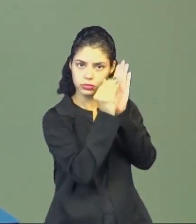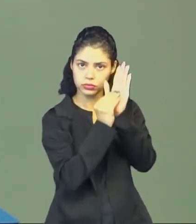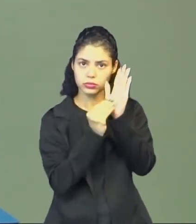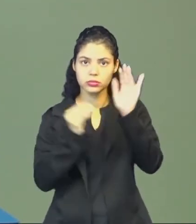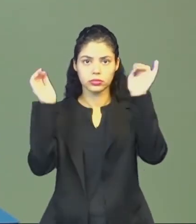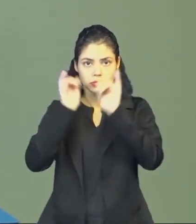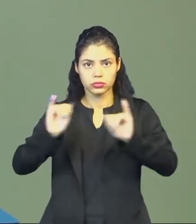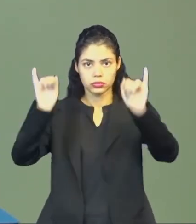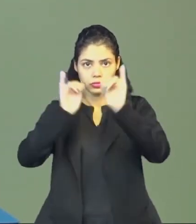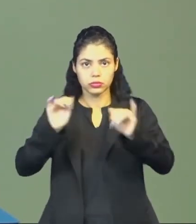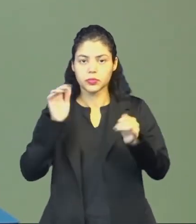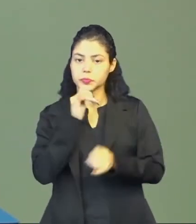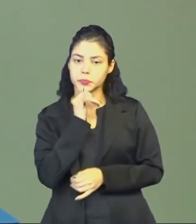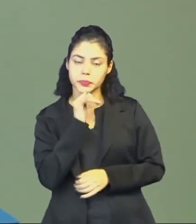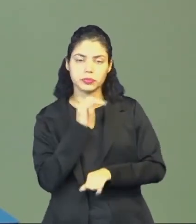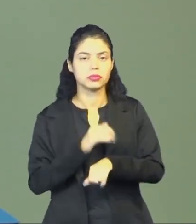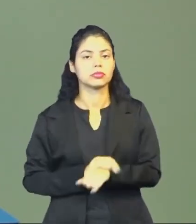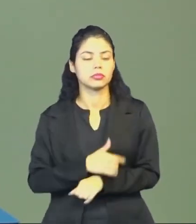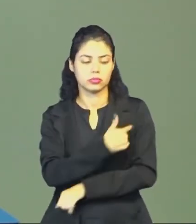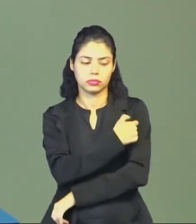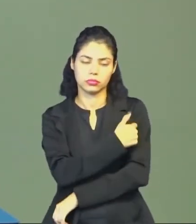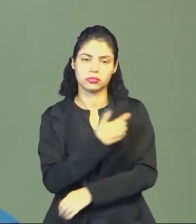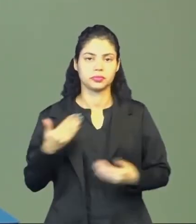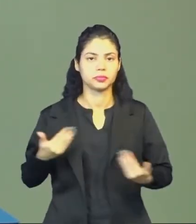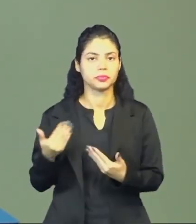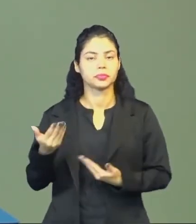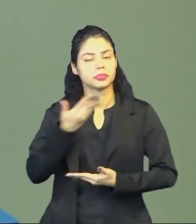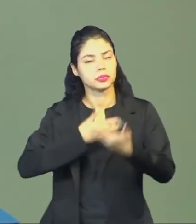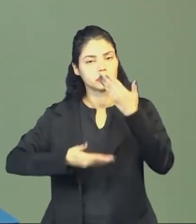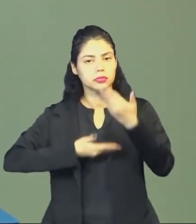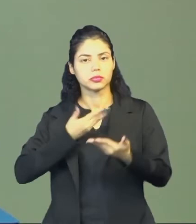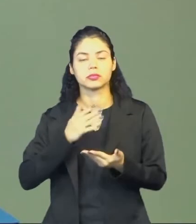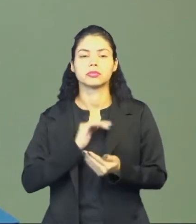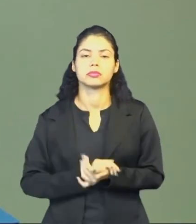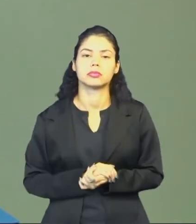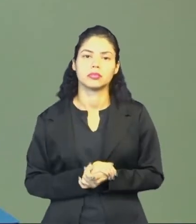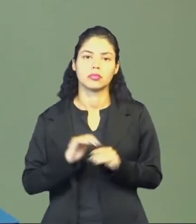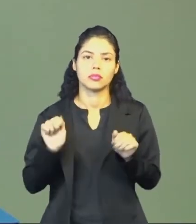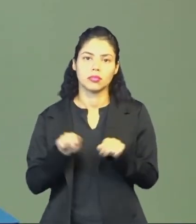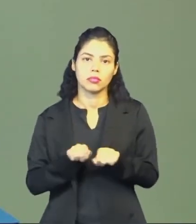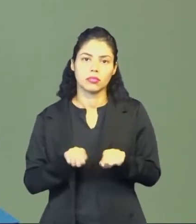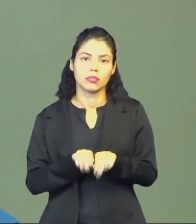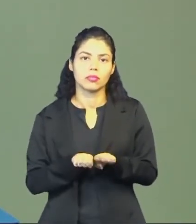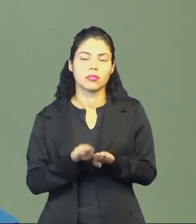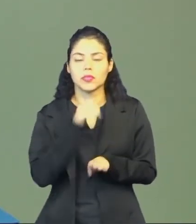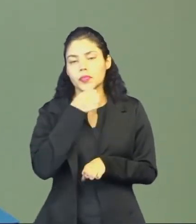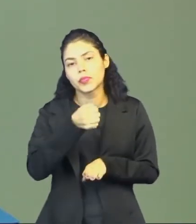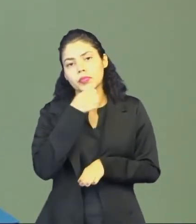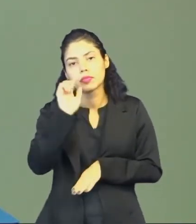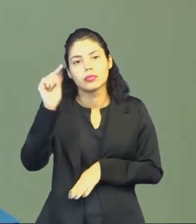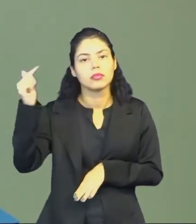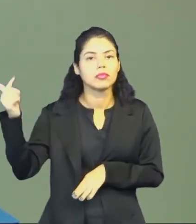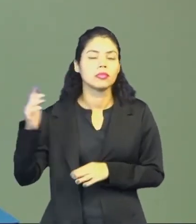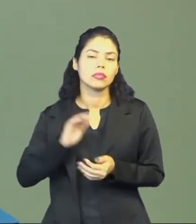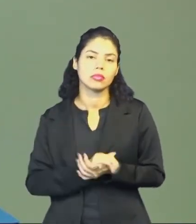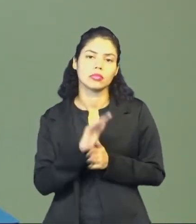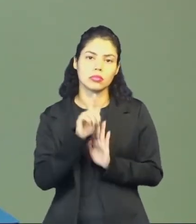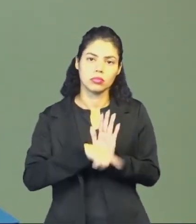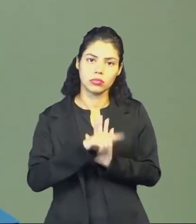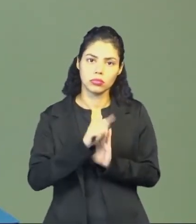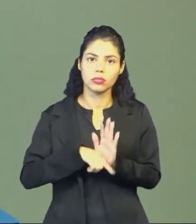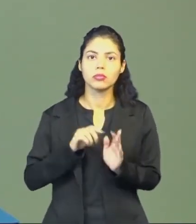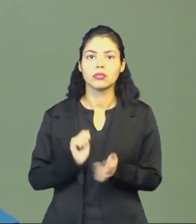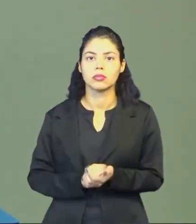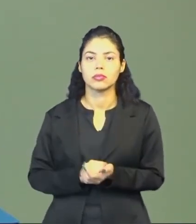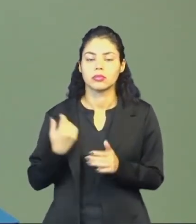sobre, por exemplo, as vacinas, que foi o que eu compartilhei com vocês agora há pouco. E temos também entrevistas, vários outros textos, gêneros